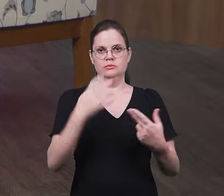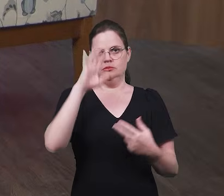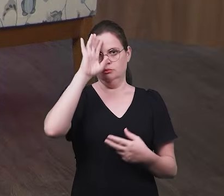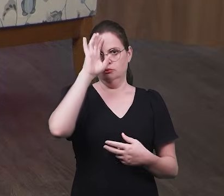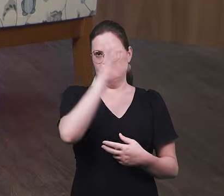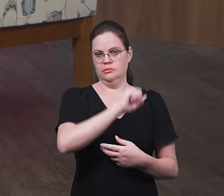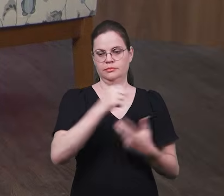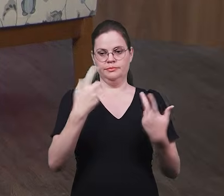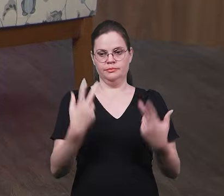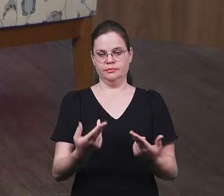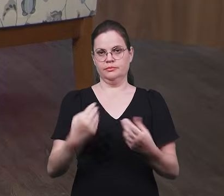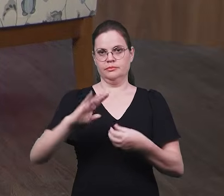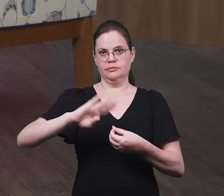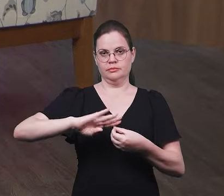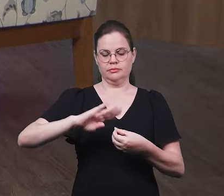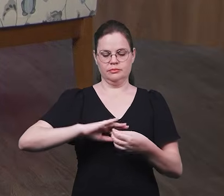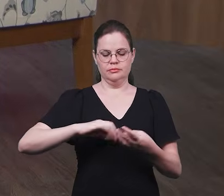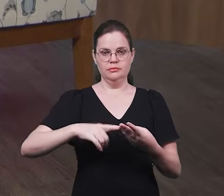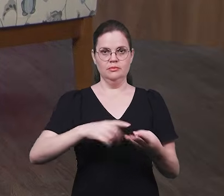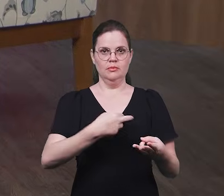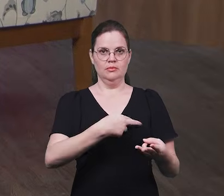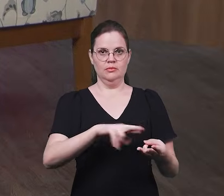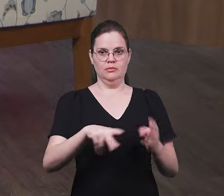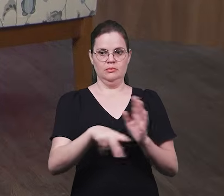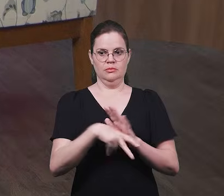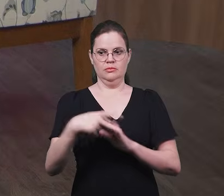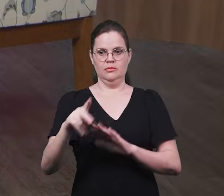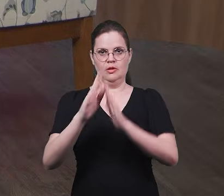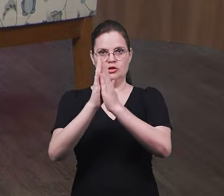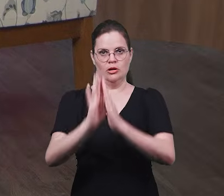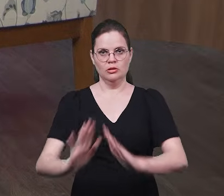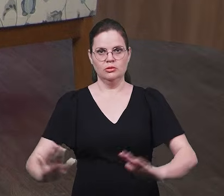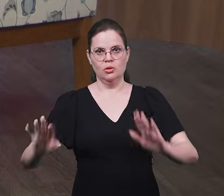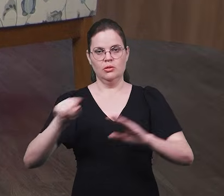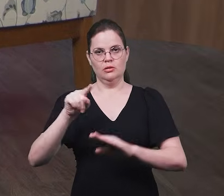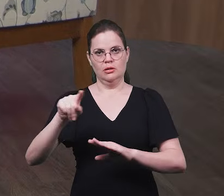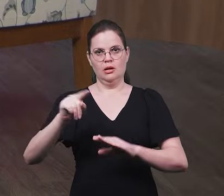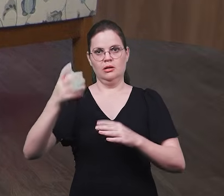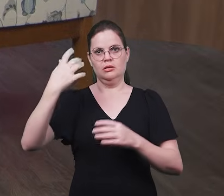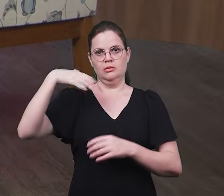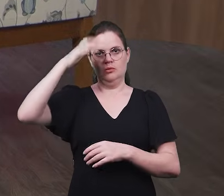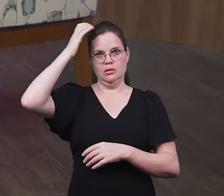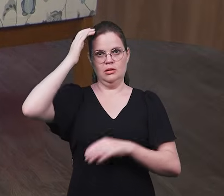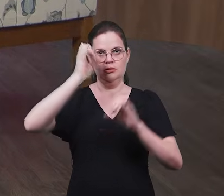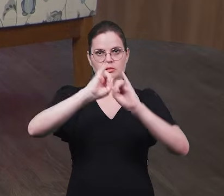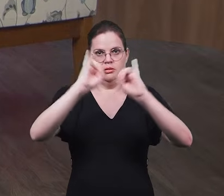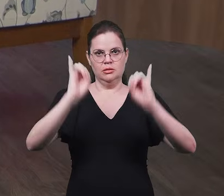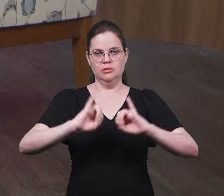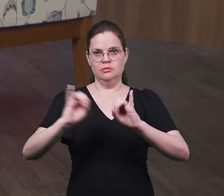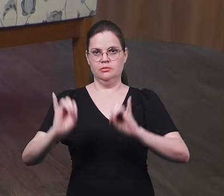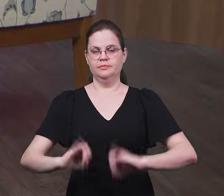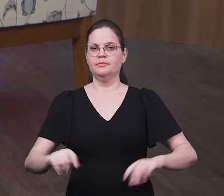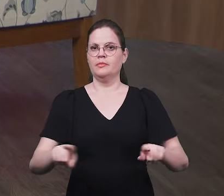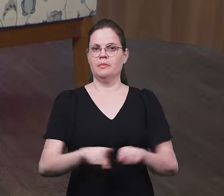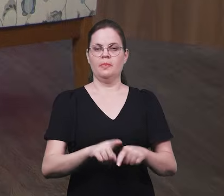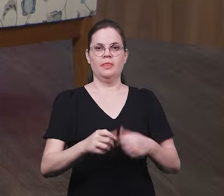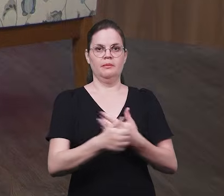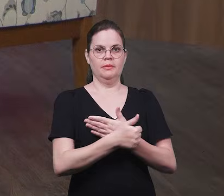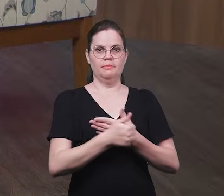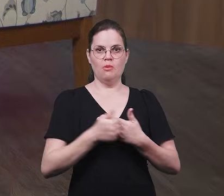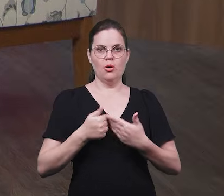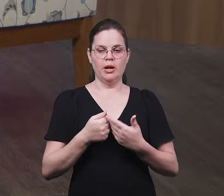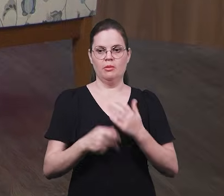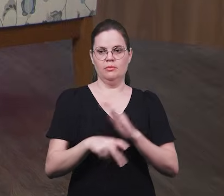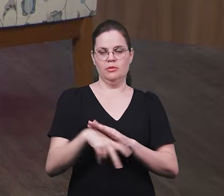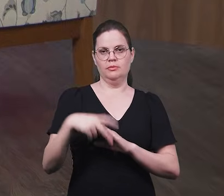eles precisariam viver, aprender a viver o reino, um padrão religioso, que era o padrão da adoração de vários deuses,